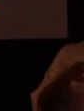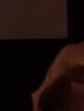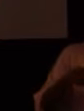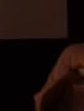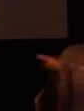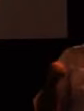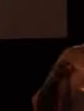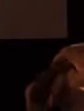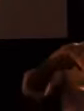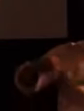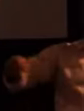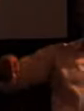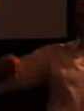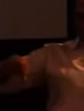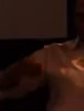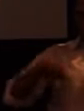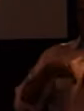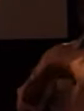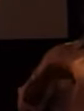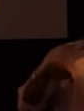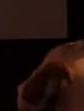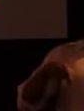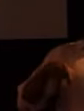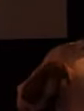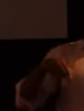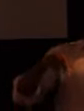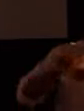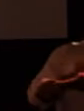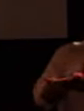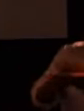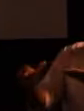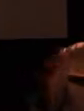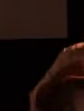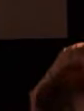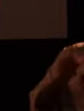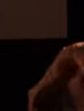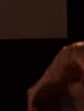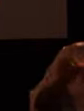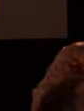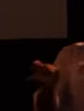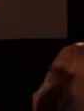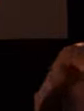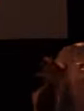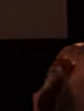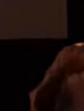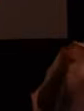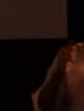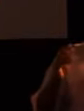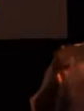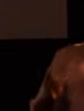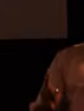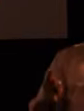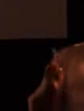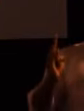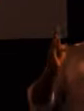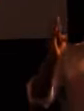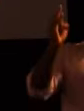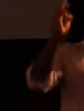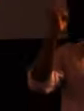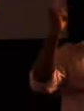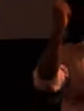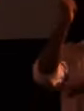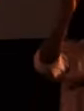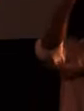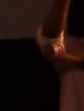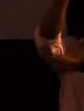meu terreno. Mas aí, na medida que ele pensa em fazer um projeto, um edifício mais vertical, ele precisa também